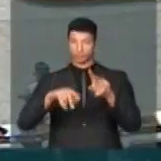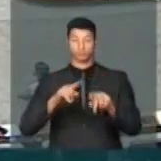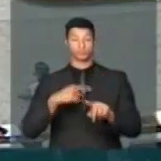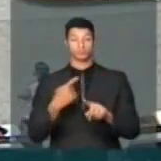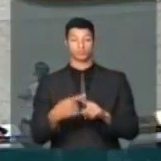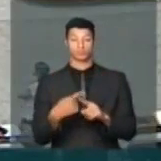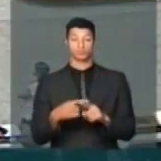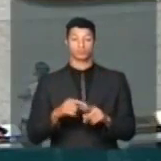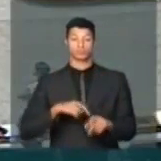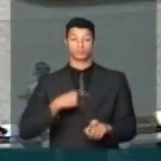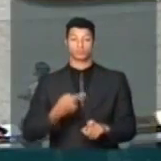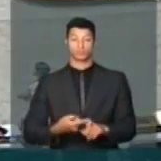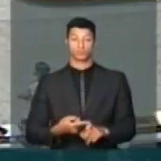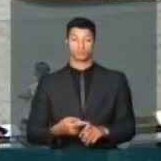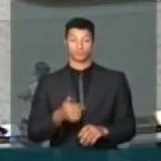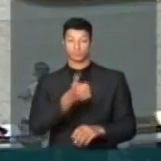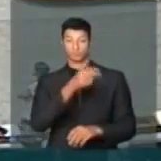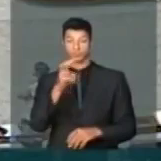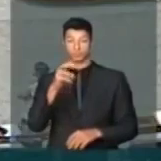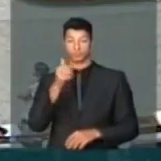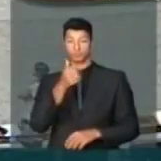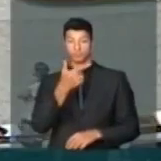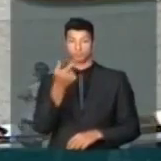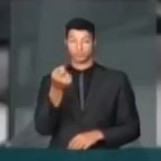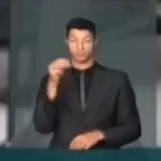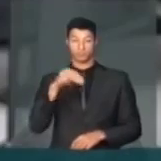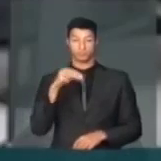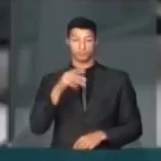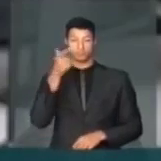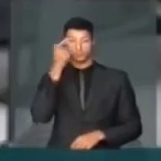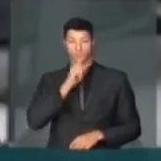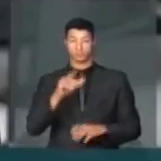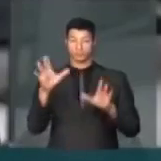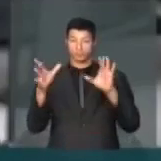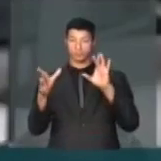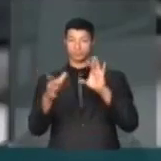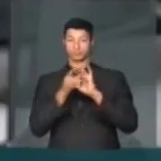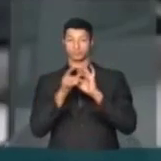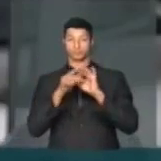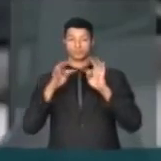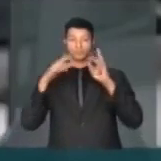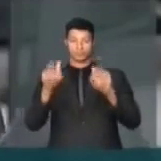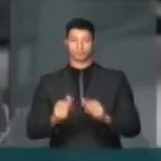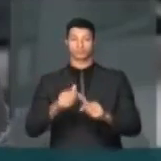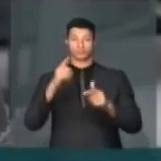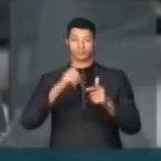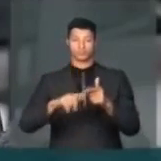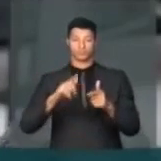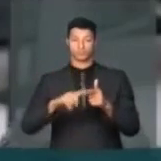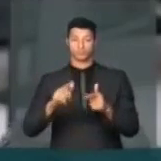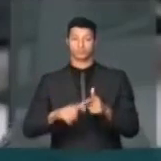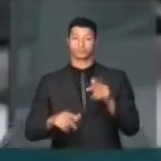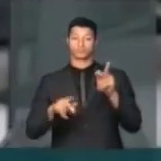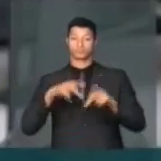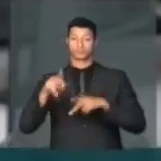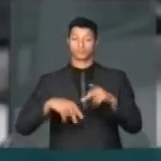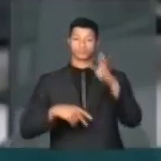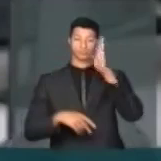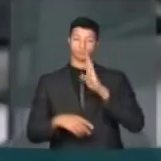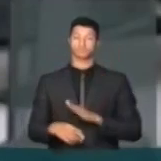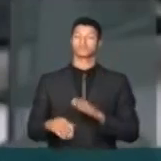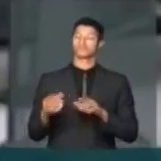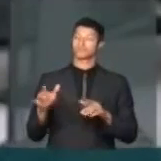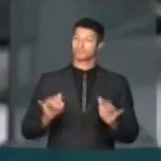Vossa Excelência, em pouco mais de 15, 20 minutos, conseguiu sintetizar graves problemas que a população brasileira